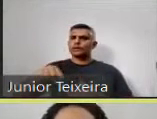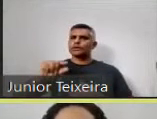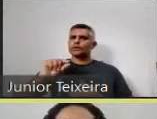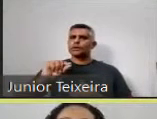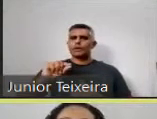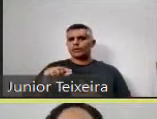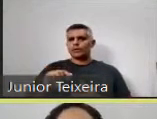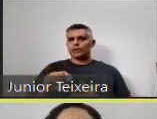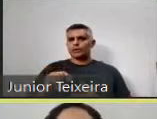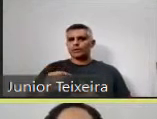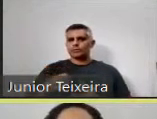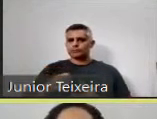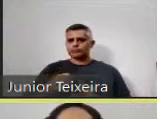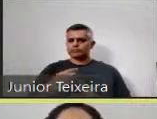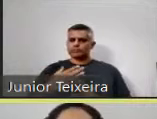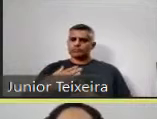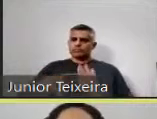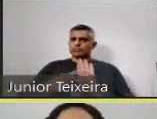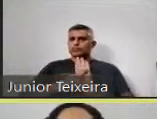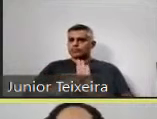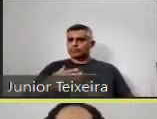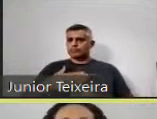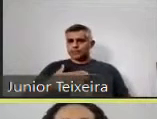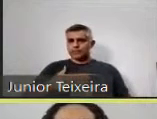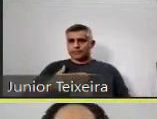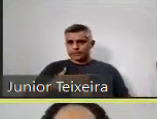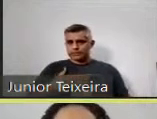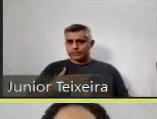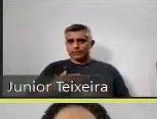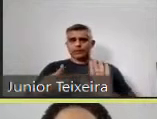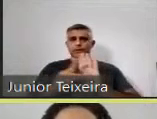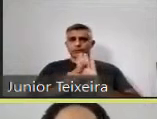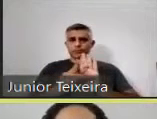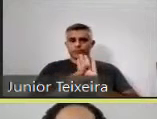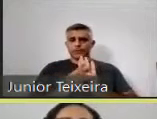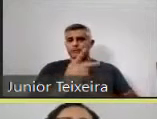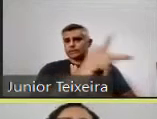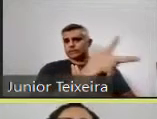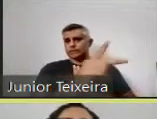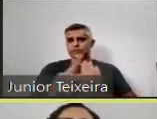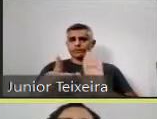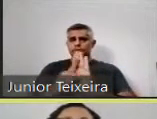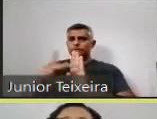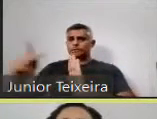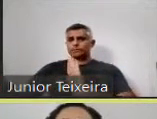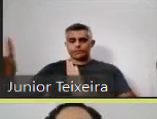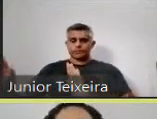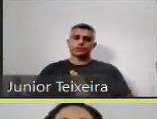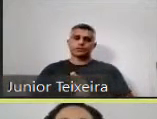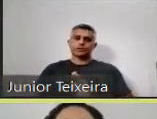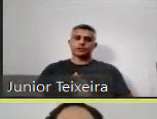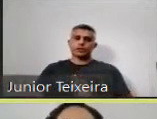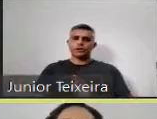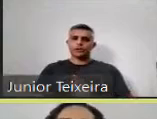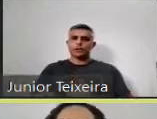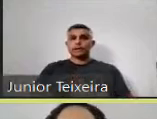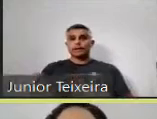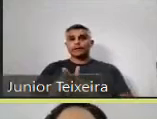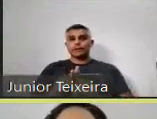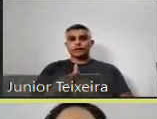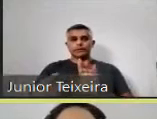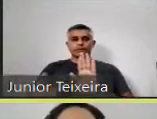e que ele tem, né, uma dimensão individual e uma dimensão social, e que essa subjetividade ela é